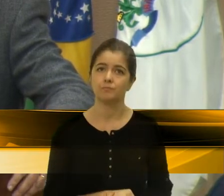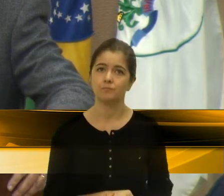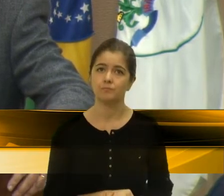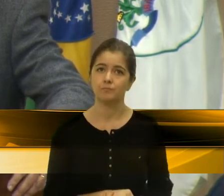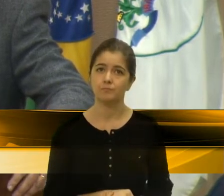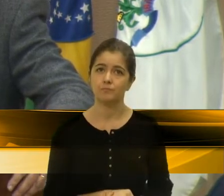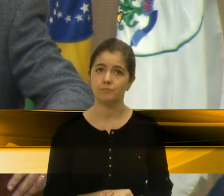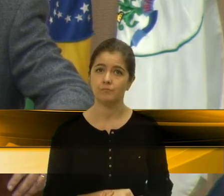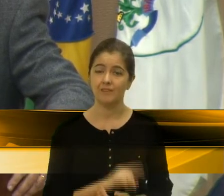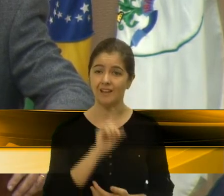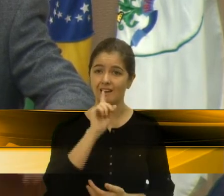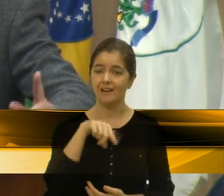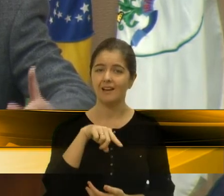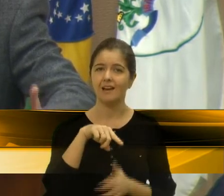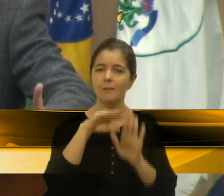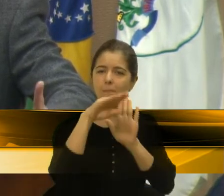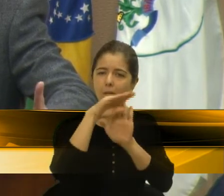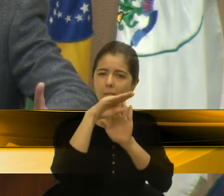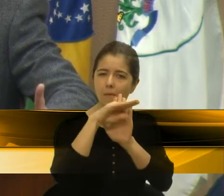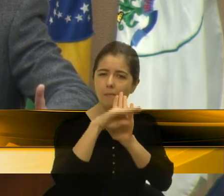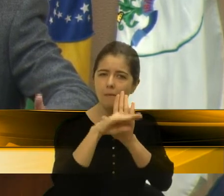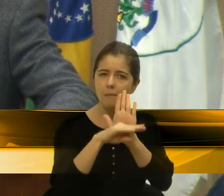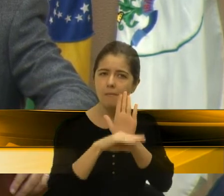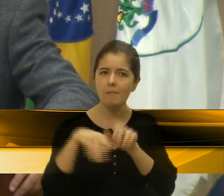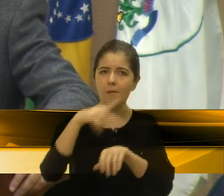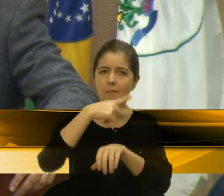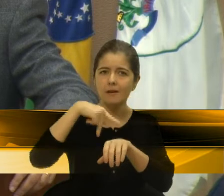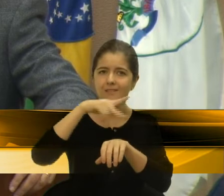aqui é posição de país.